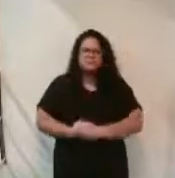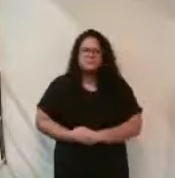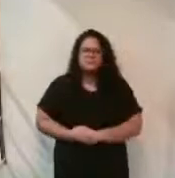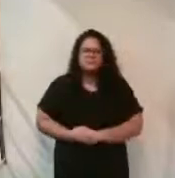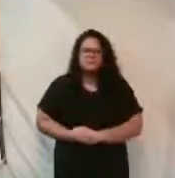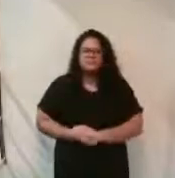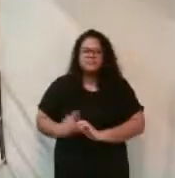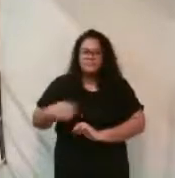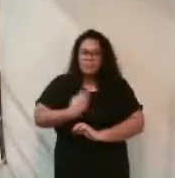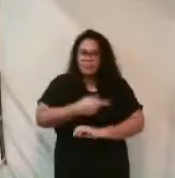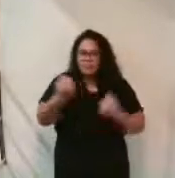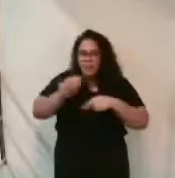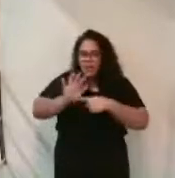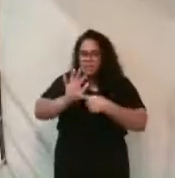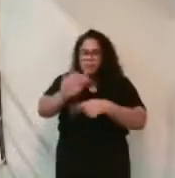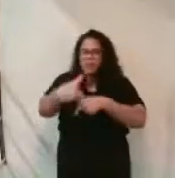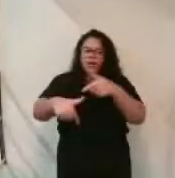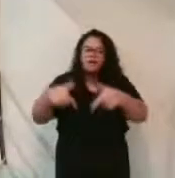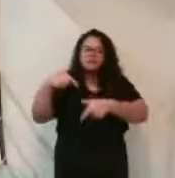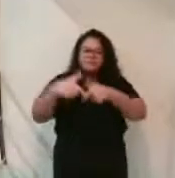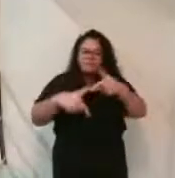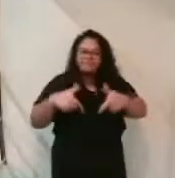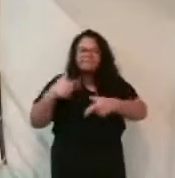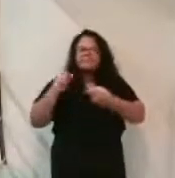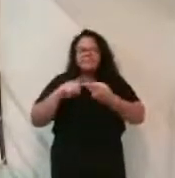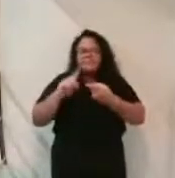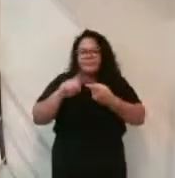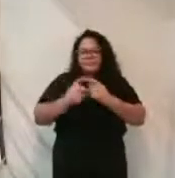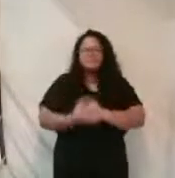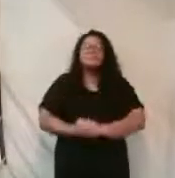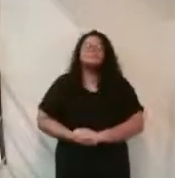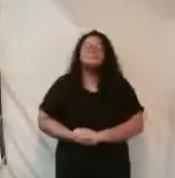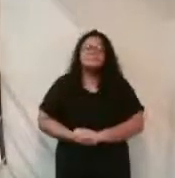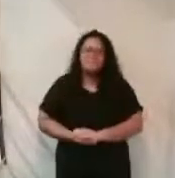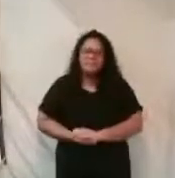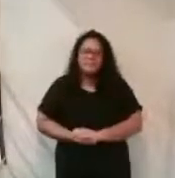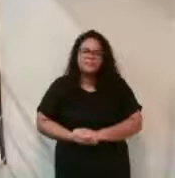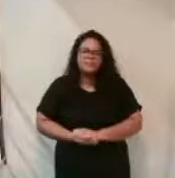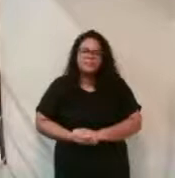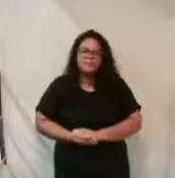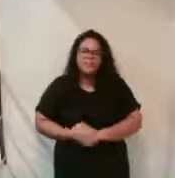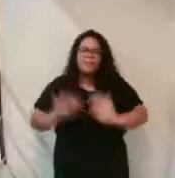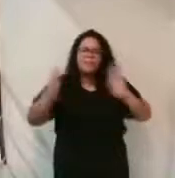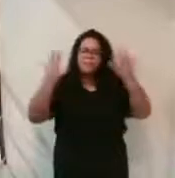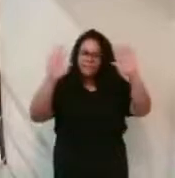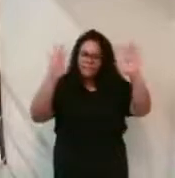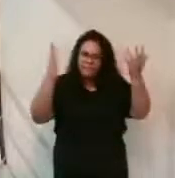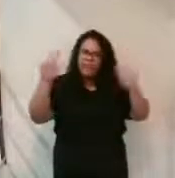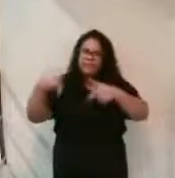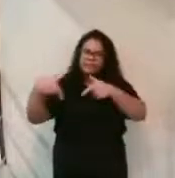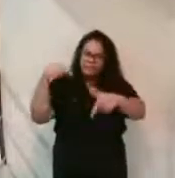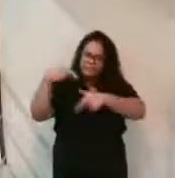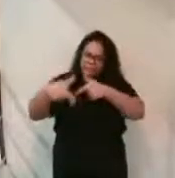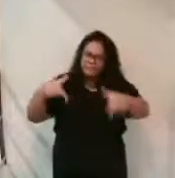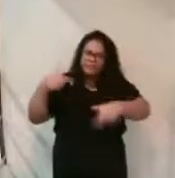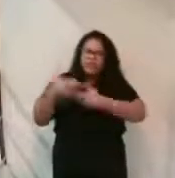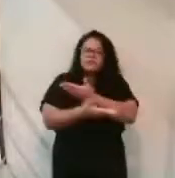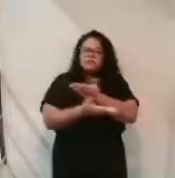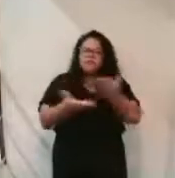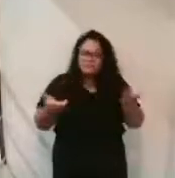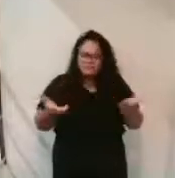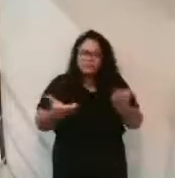os nossos trabalhos e elogiar o trabalho de vocês nesse árduo trabalho da eliminação dos